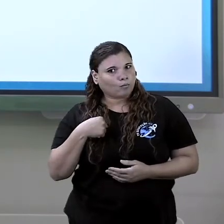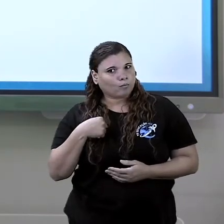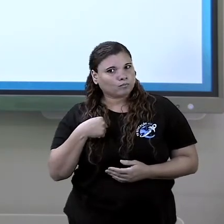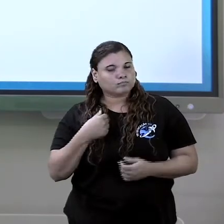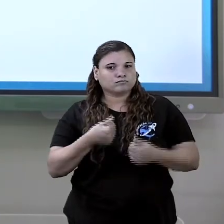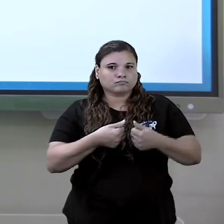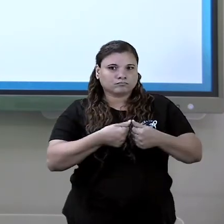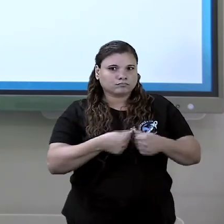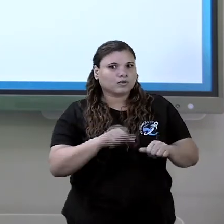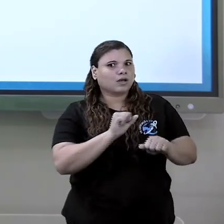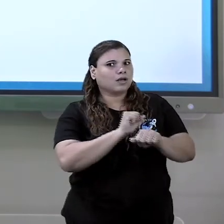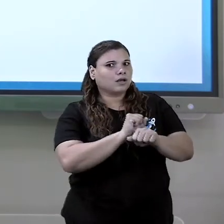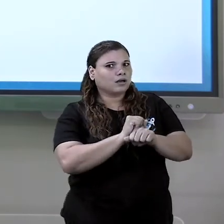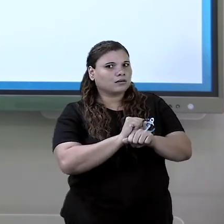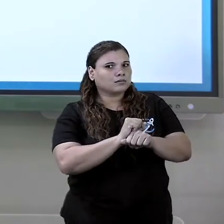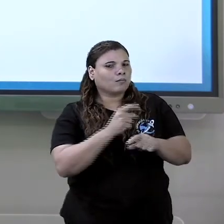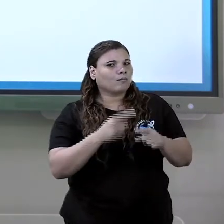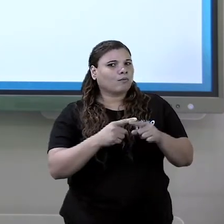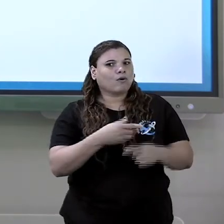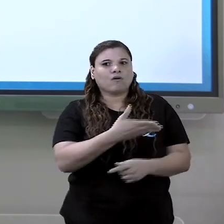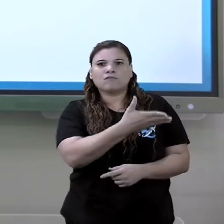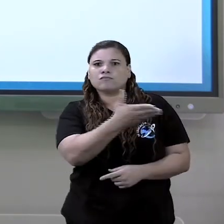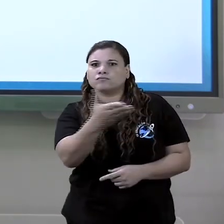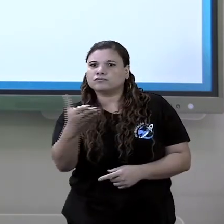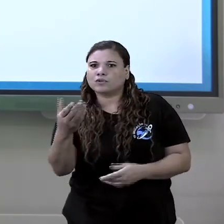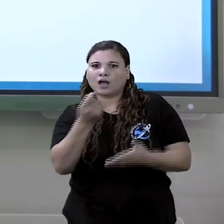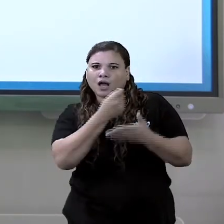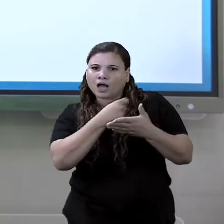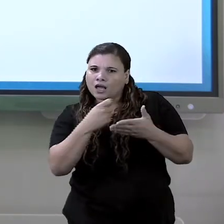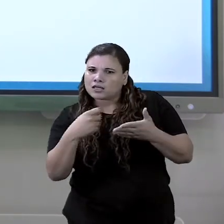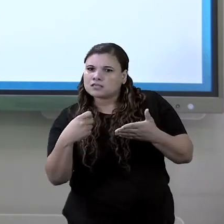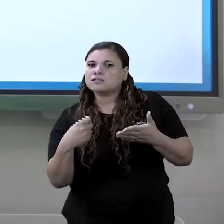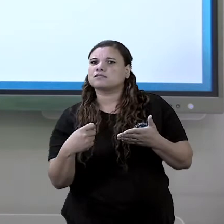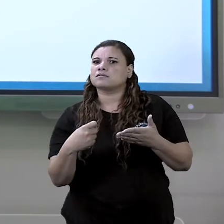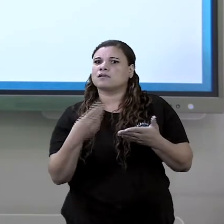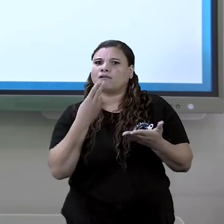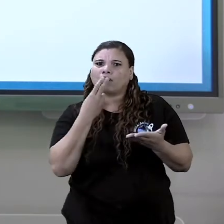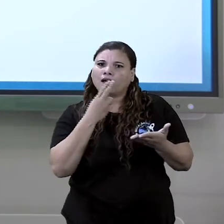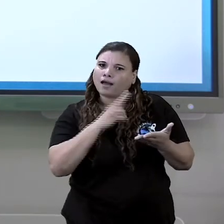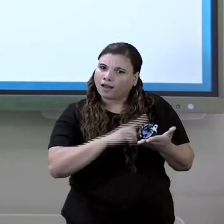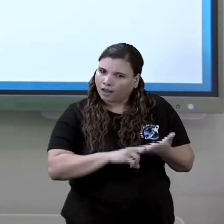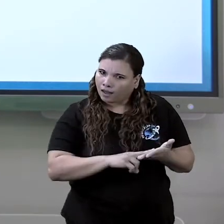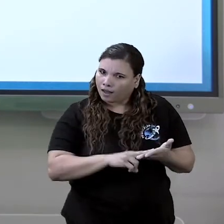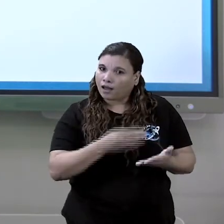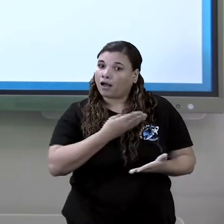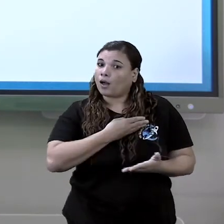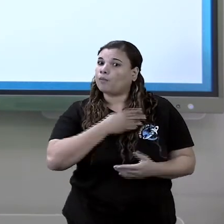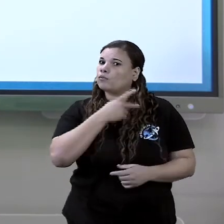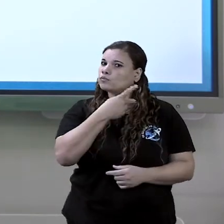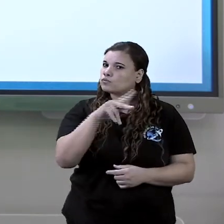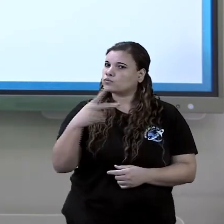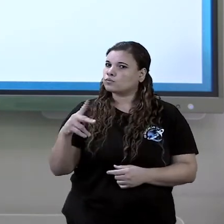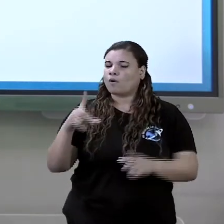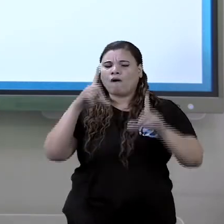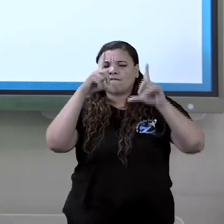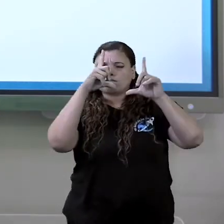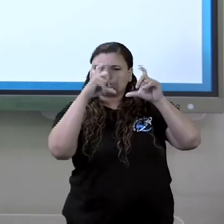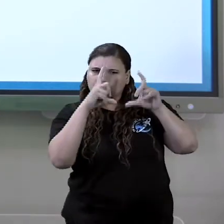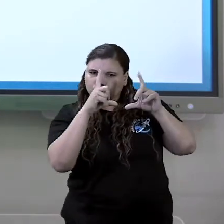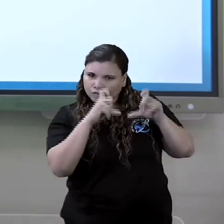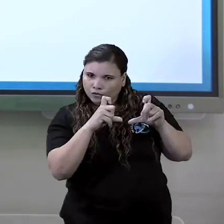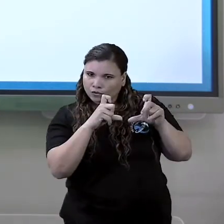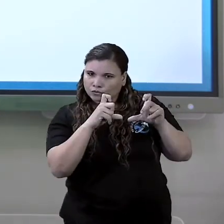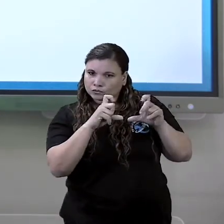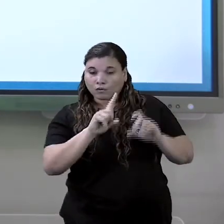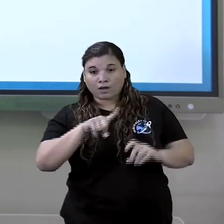carta, mandar para o correio para os seus amigos. Eu vou ficar sabendo sim. Vocês irão fotografar e nos